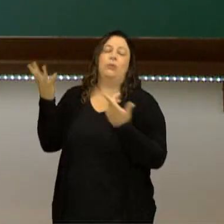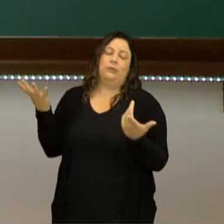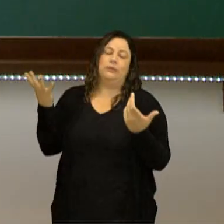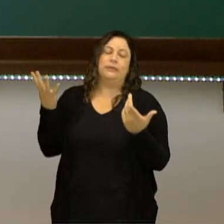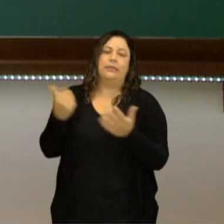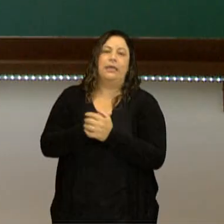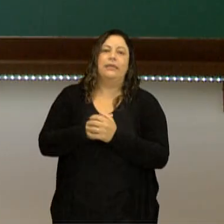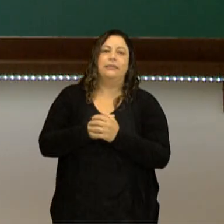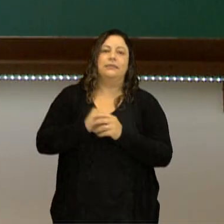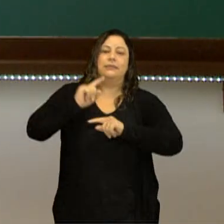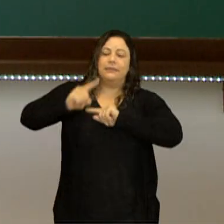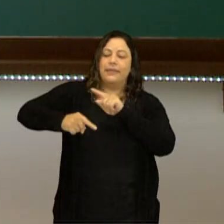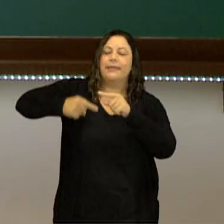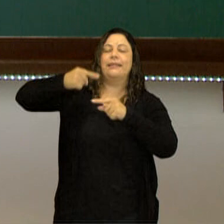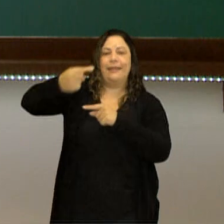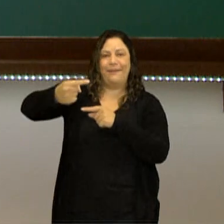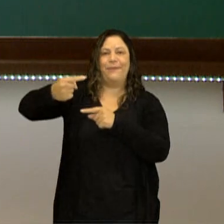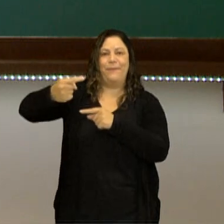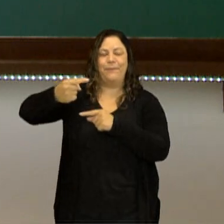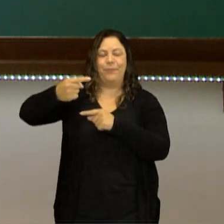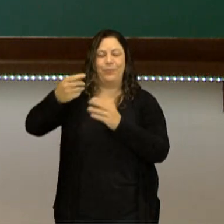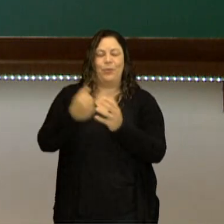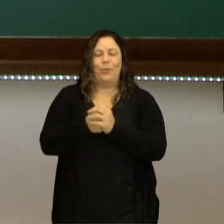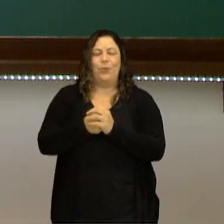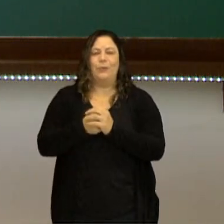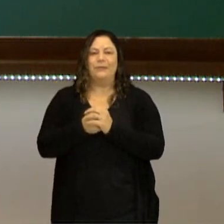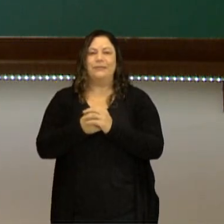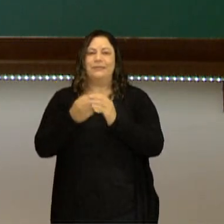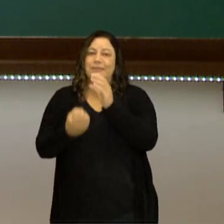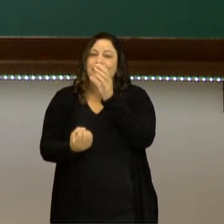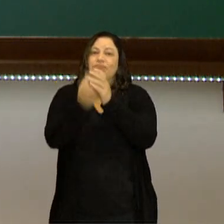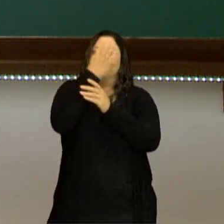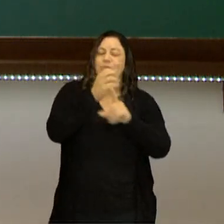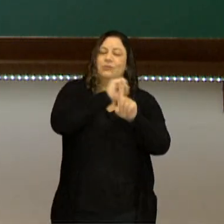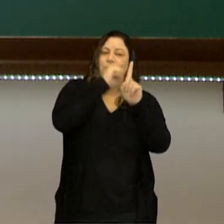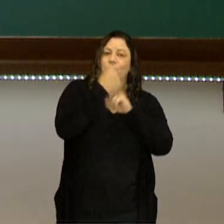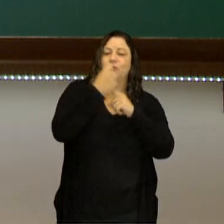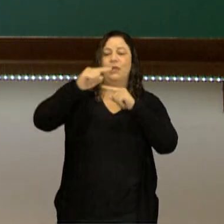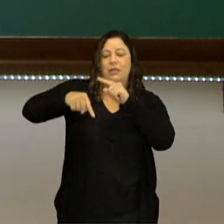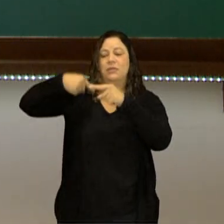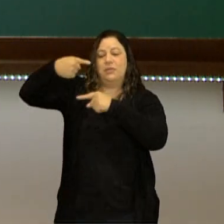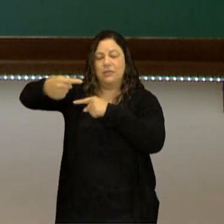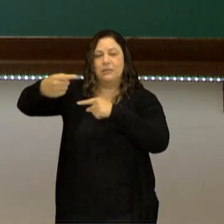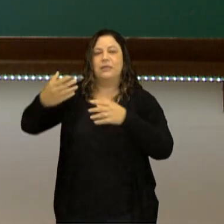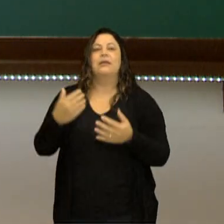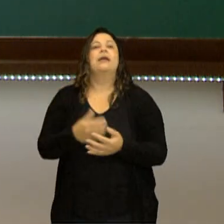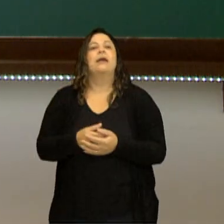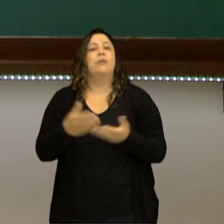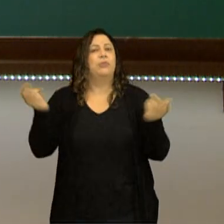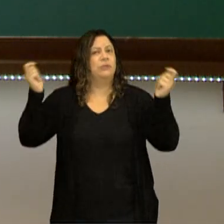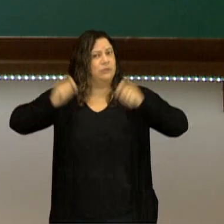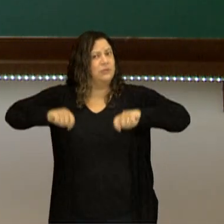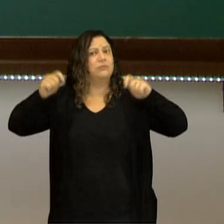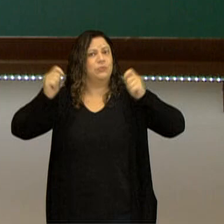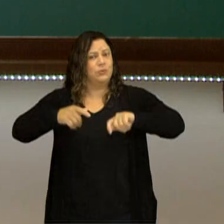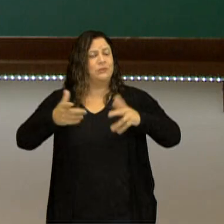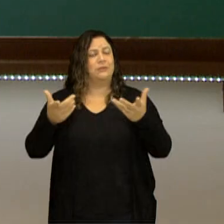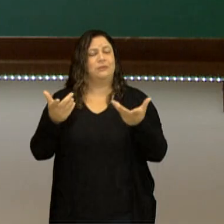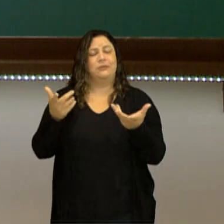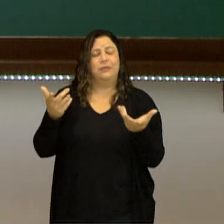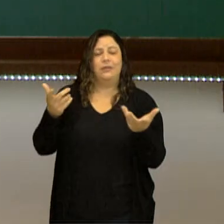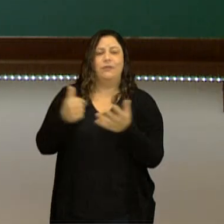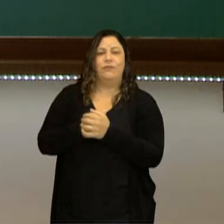segundo estágio dessa implantação do socialismo, segundo essas ideias, seria possível, então,